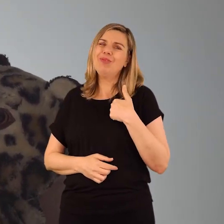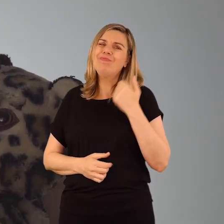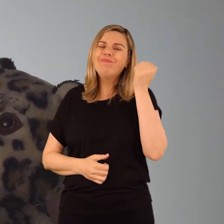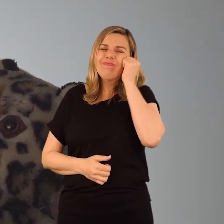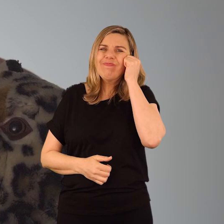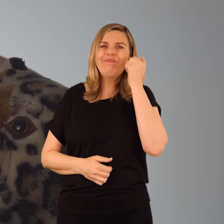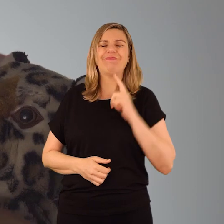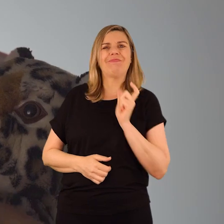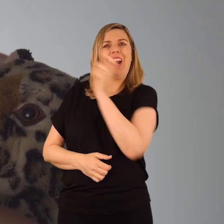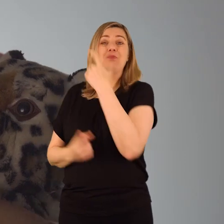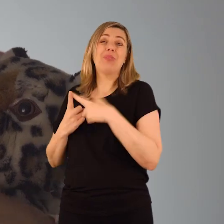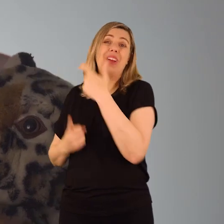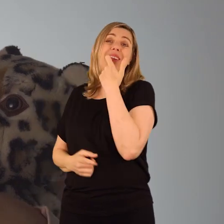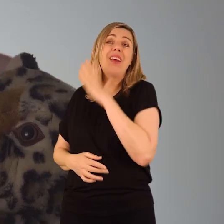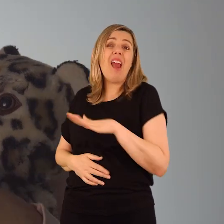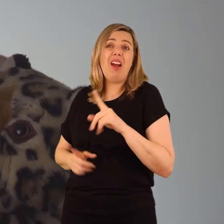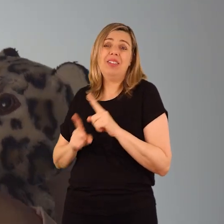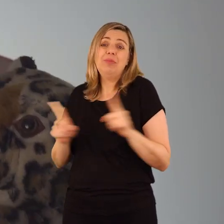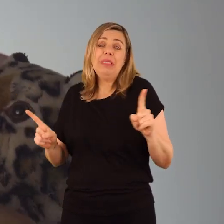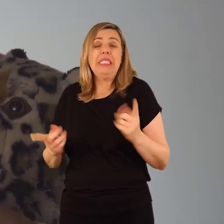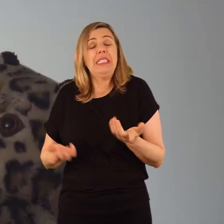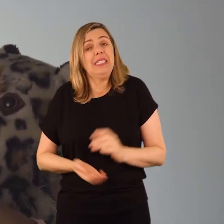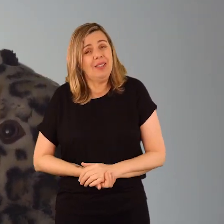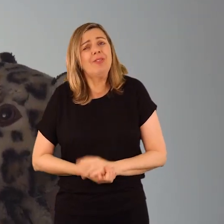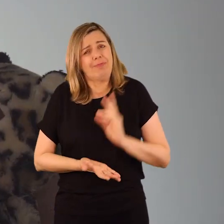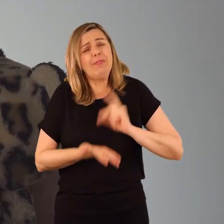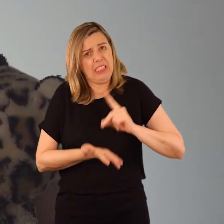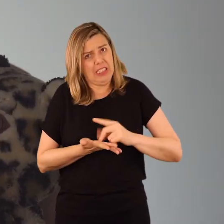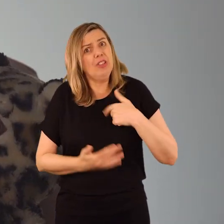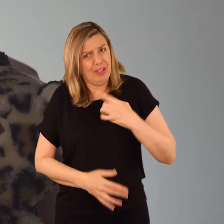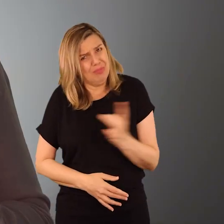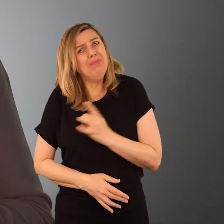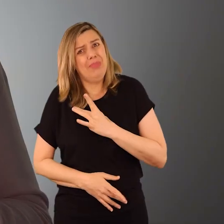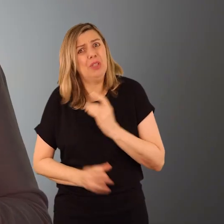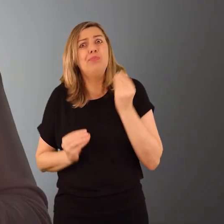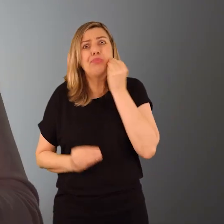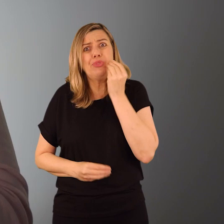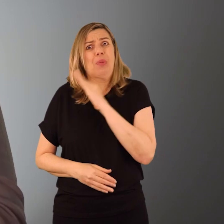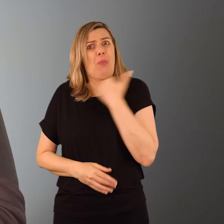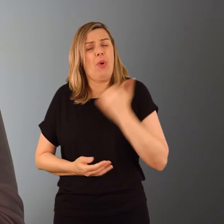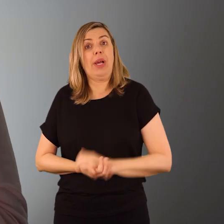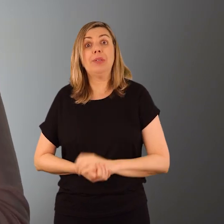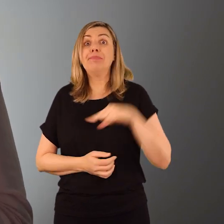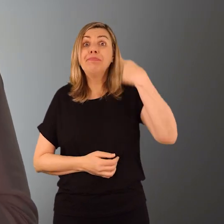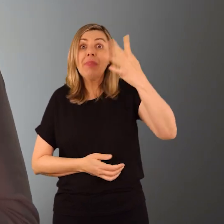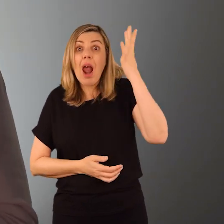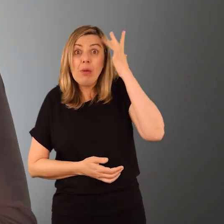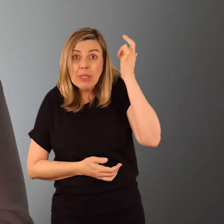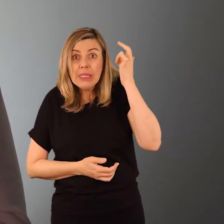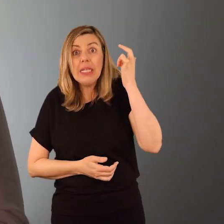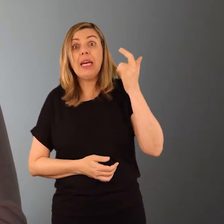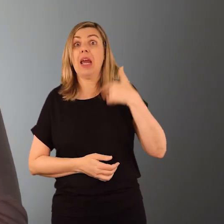ele é uma criança, sabe? Mas eu realmente, né, assim, de verdade eu tava com medo de morrer. Aperta os lábios, apreensiva. Aí, outro dia, antes